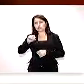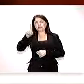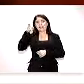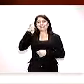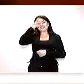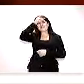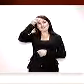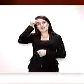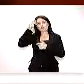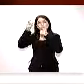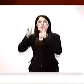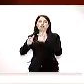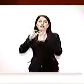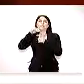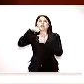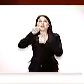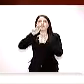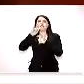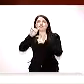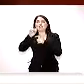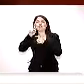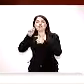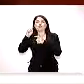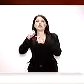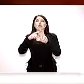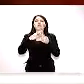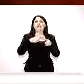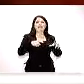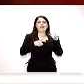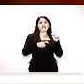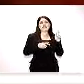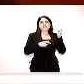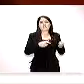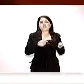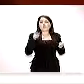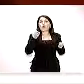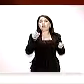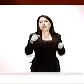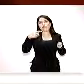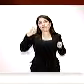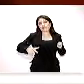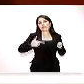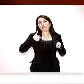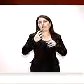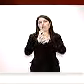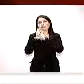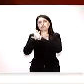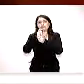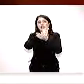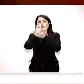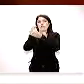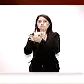face de sentença que julgou irregulares os pagamentos excessivos decorrentes da revisão geral anual dos subsídios dos